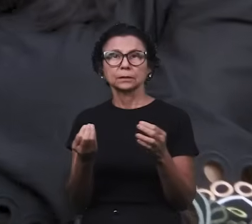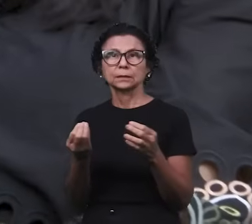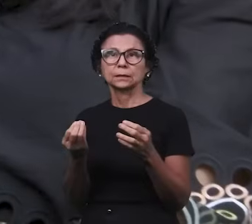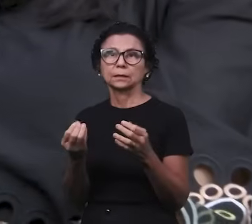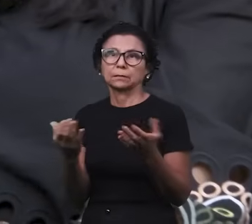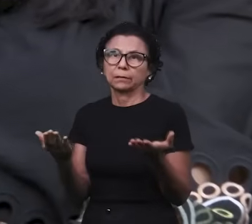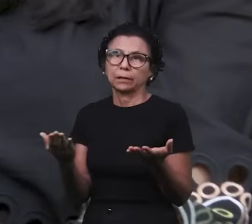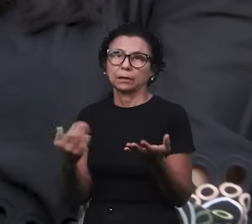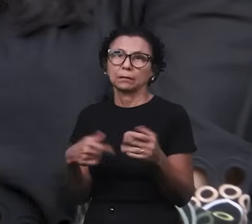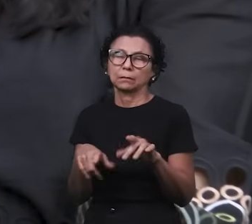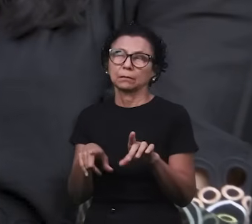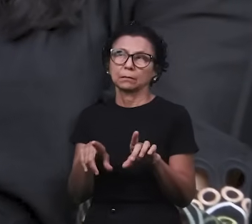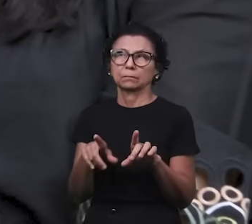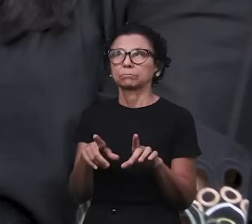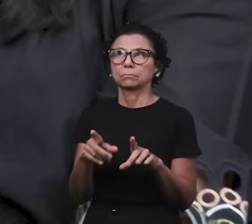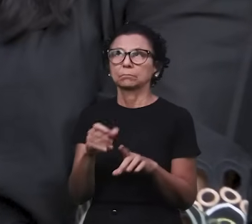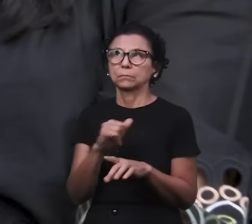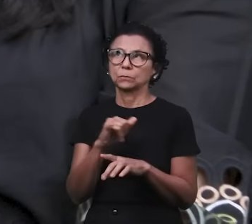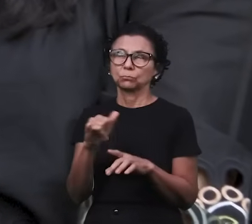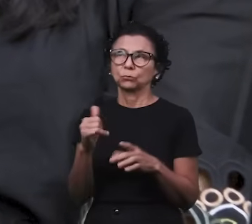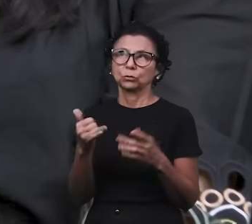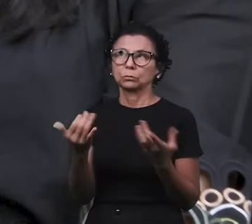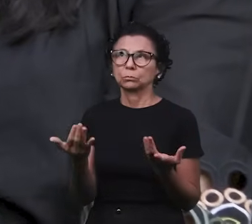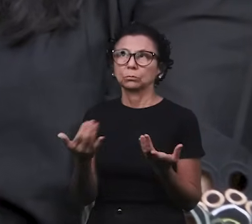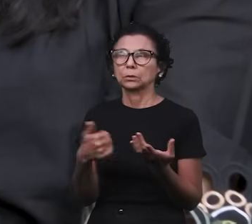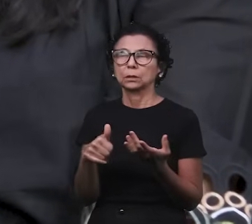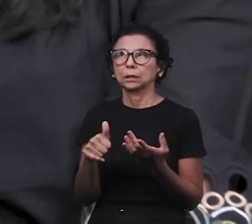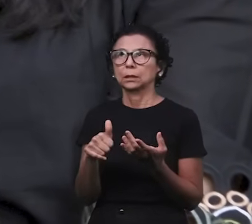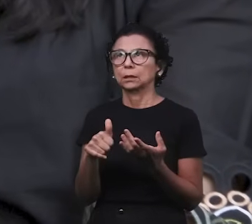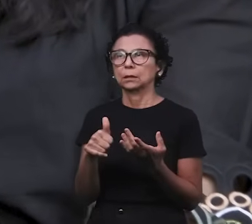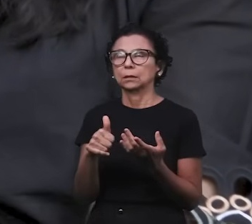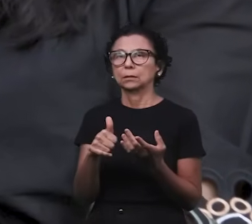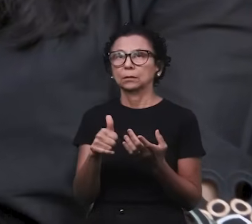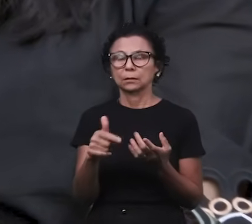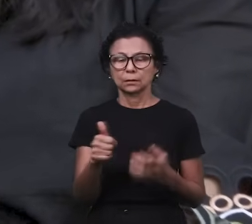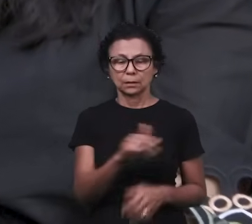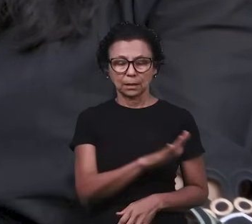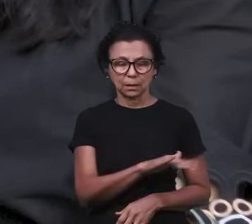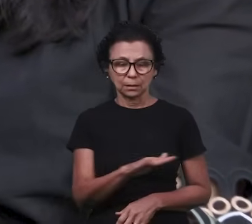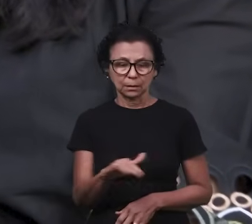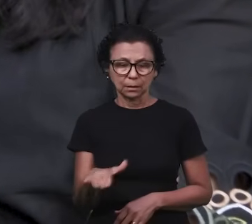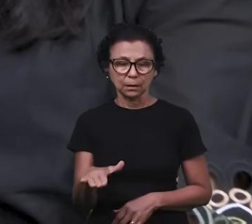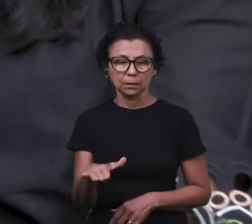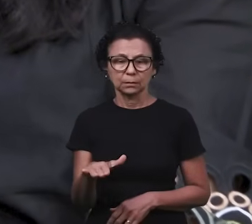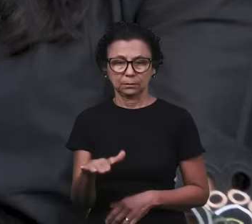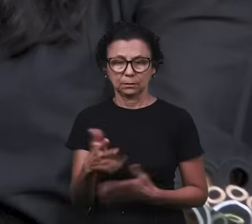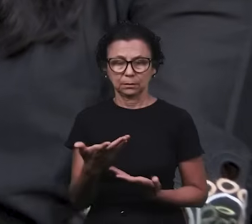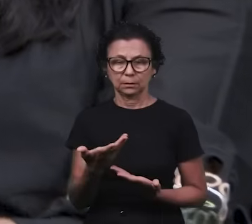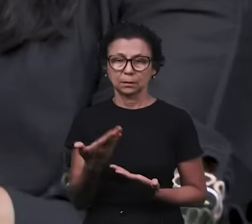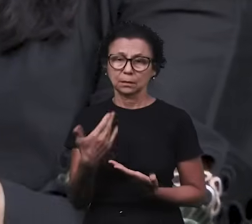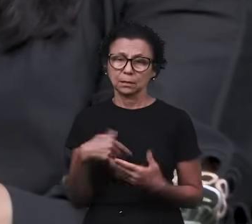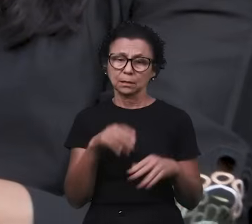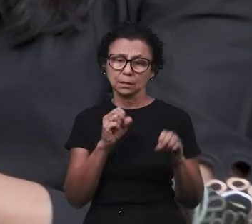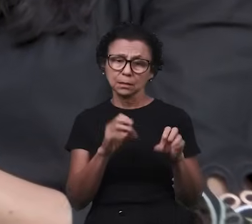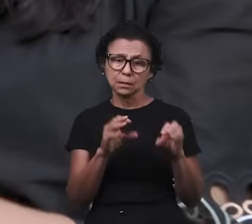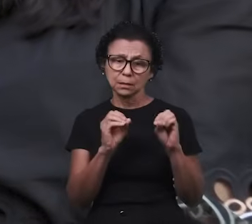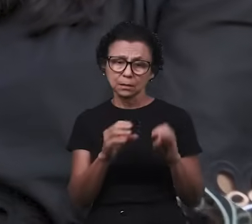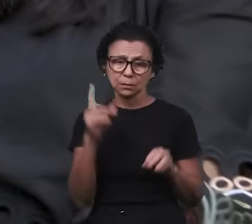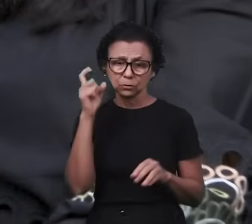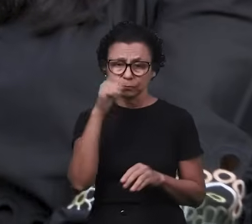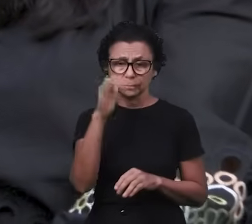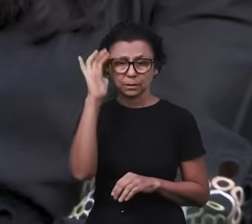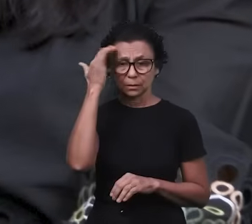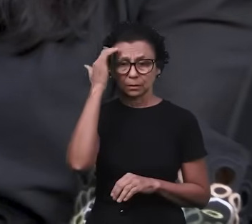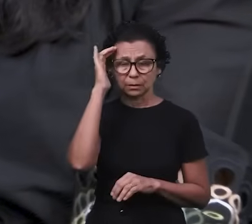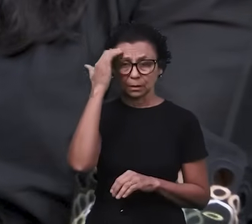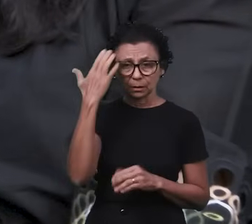libertação, até, eu digo, quanto menor, às vezes é mais difícil para as crianças entenderem aquilo que está sendo falado, mas é na palavra